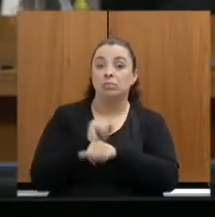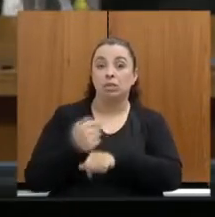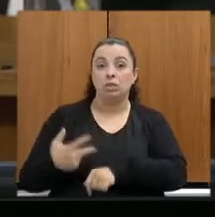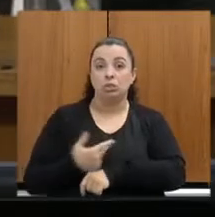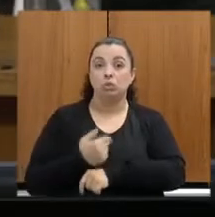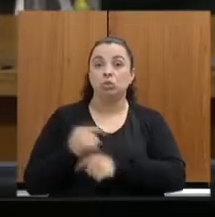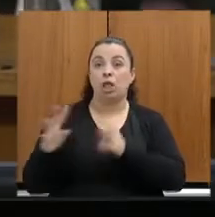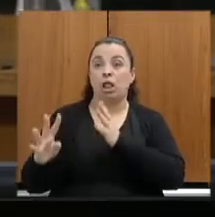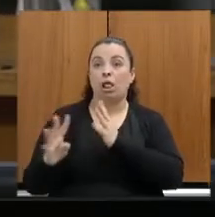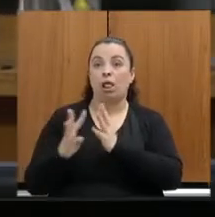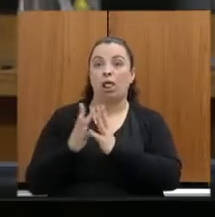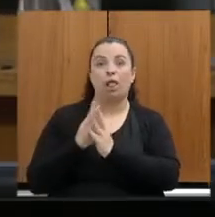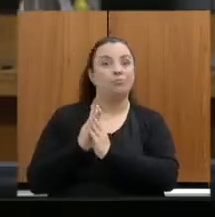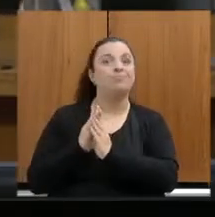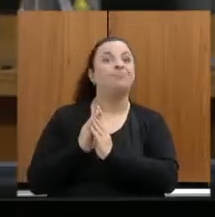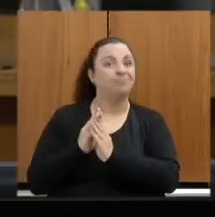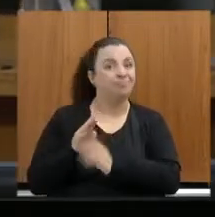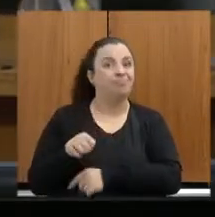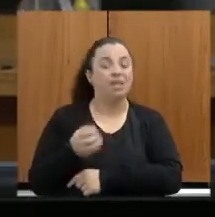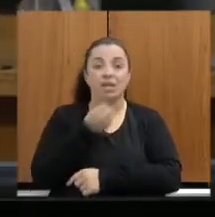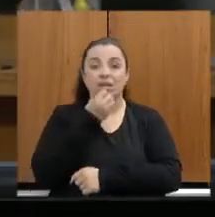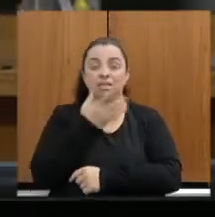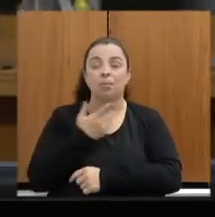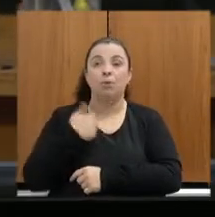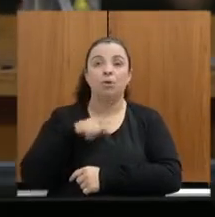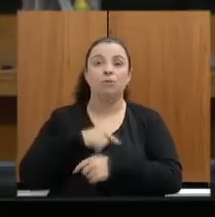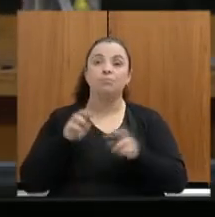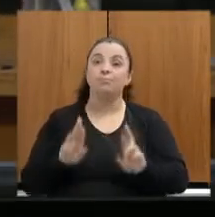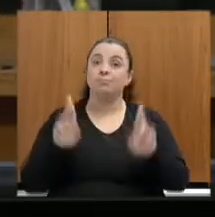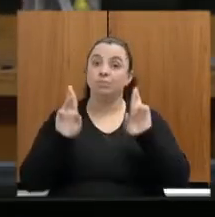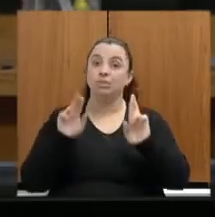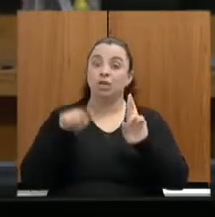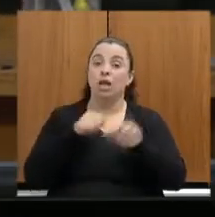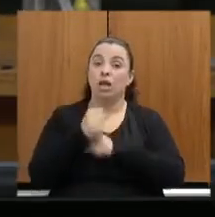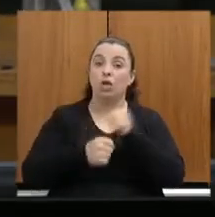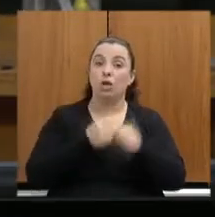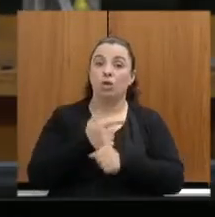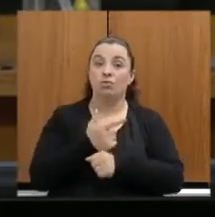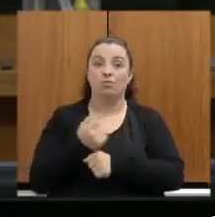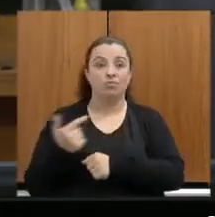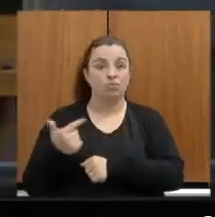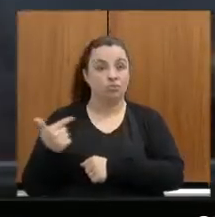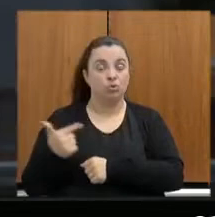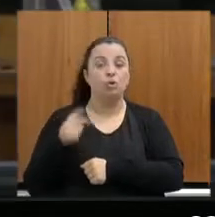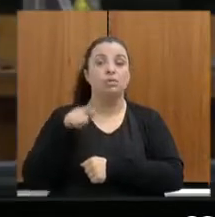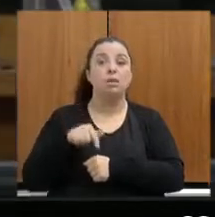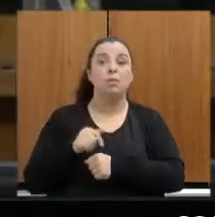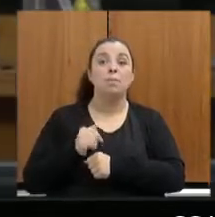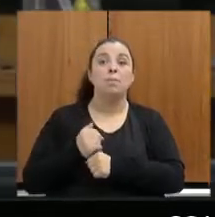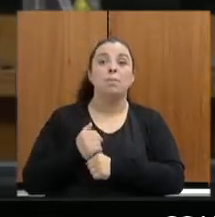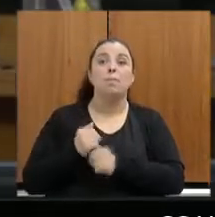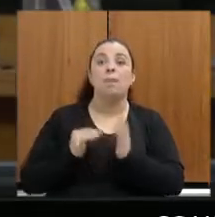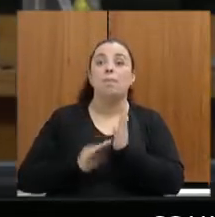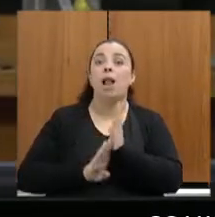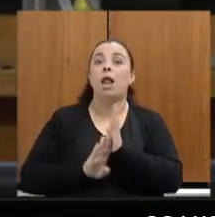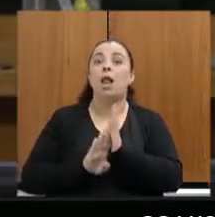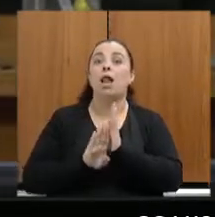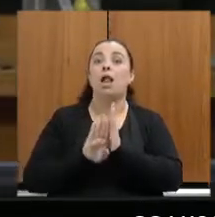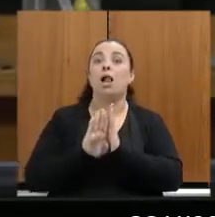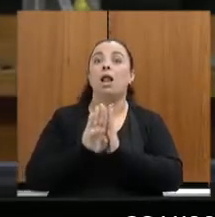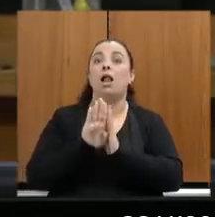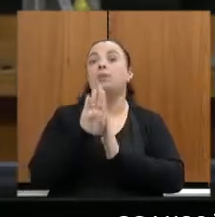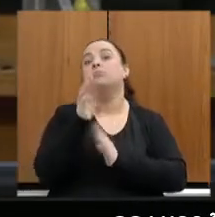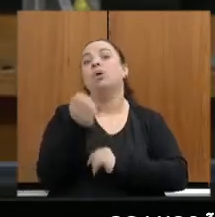aí é já numa expectativa deste ano seu ano de maior número de cirurgias realizadas na história